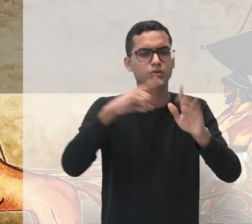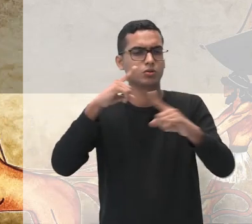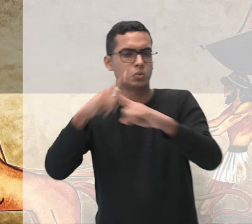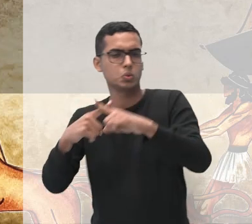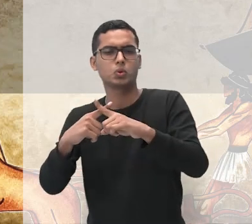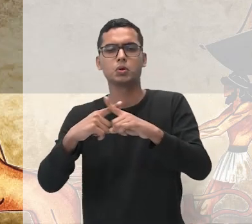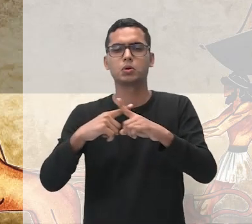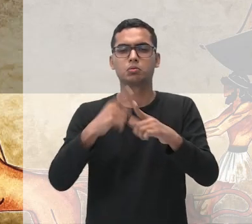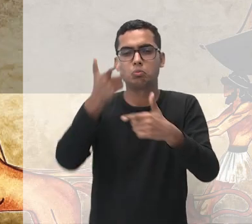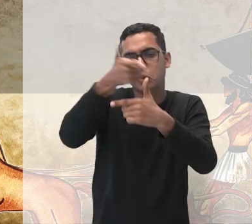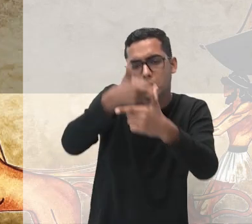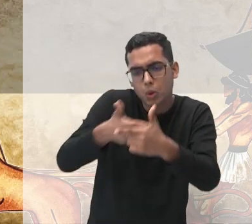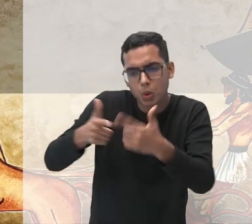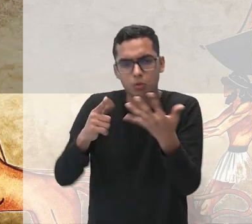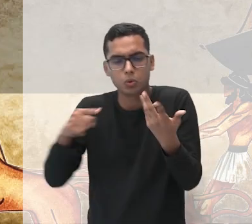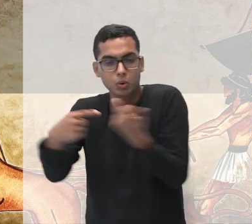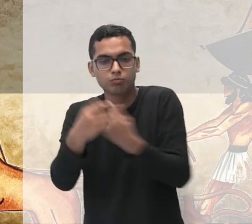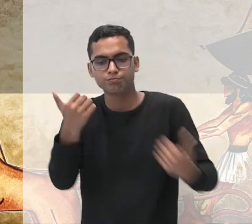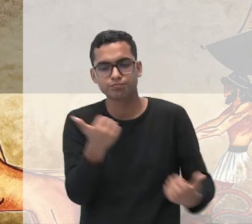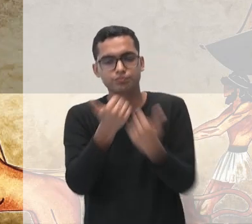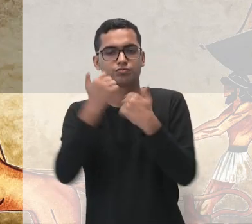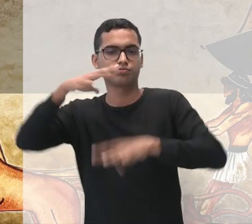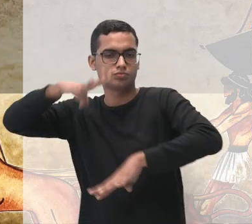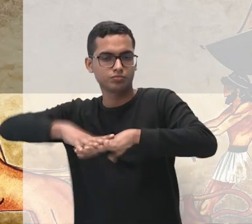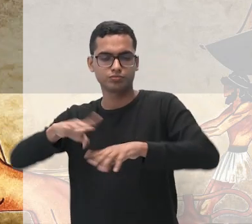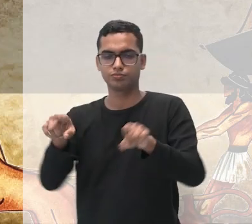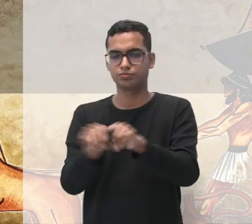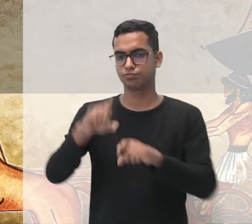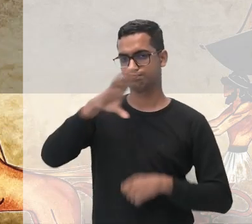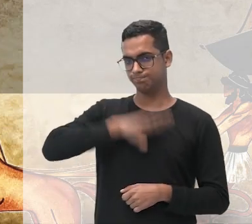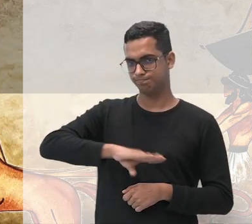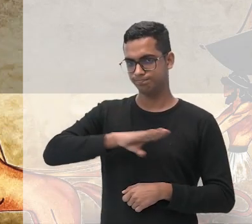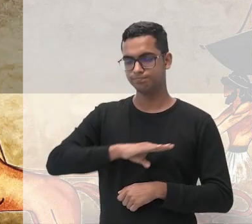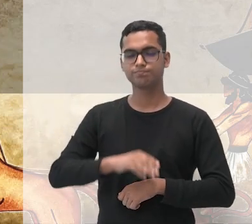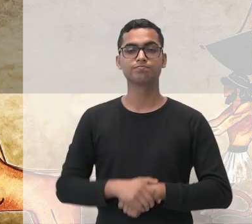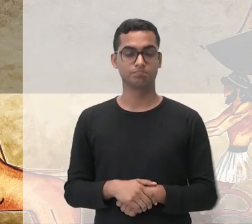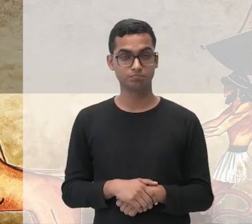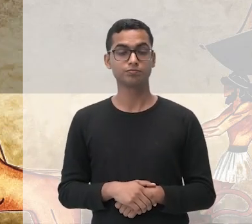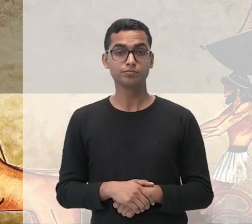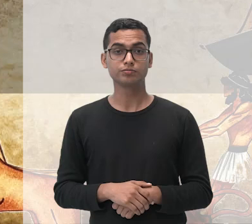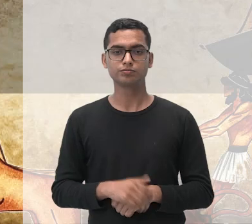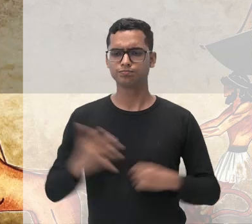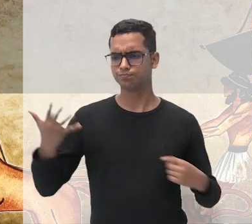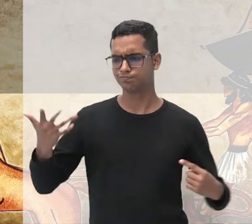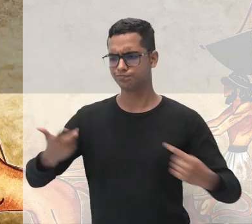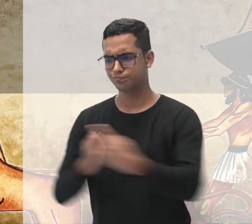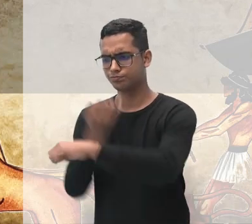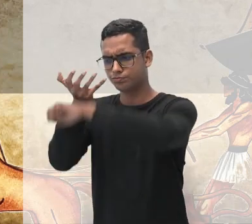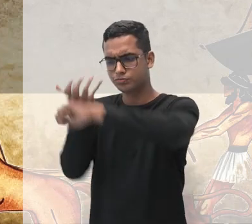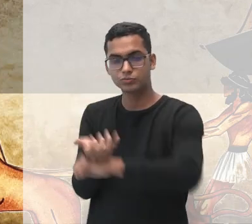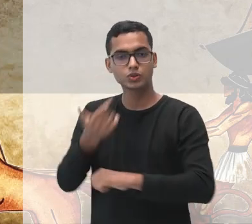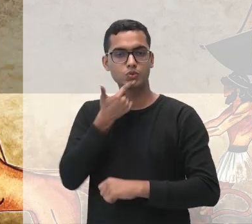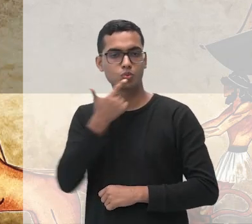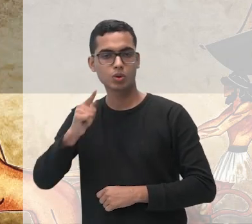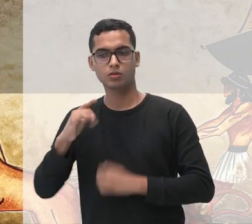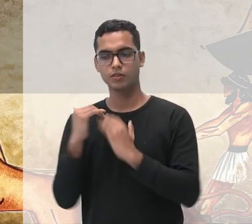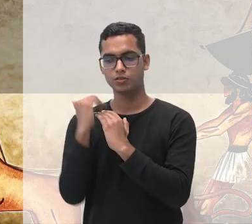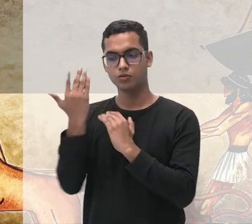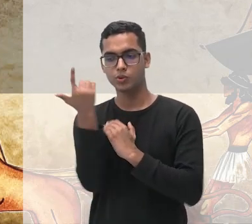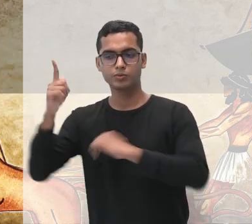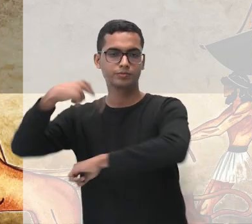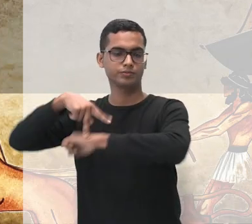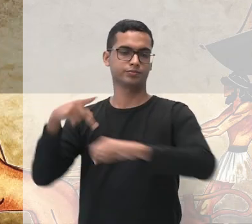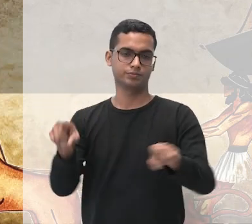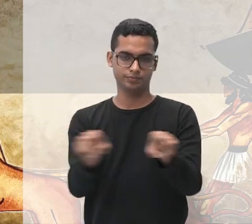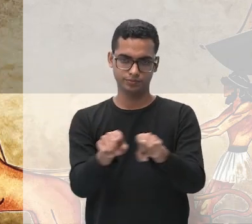é um grande auxílio para a matemática, para a língua portuguesa, dentre outros, né, para a língua estrangeira também.